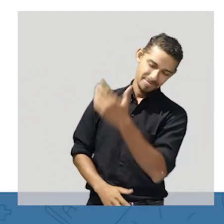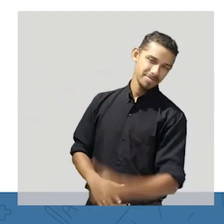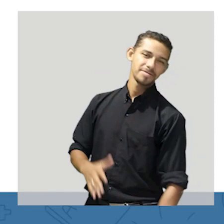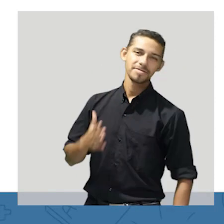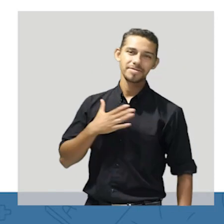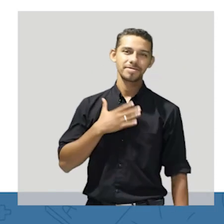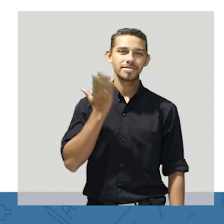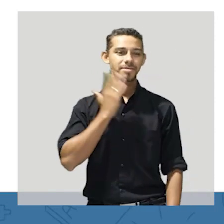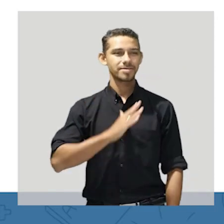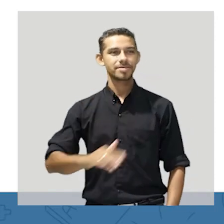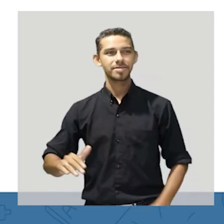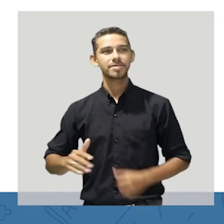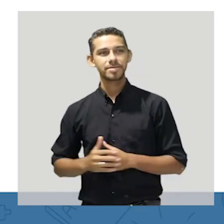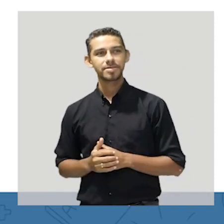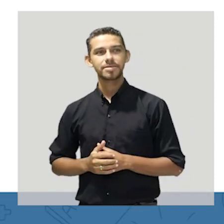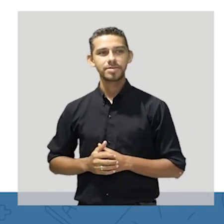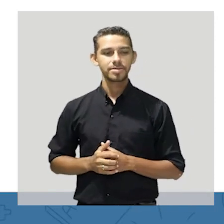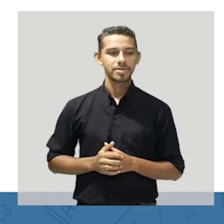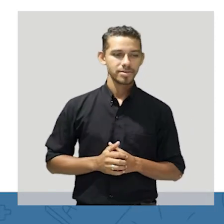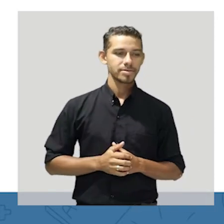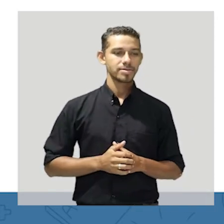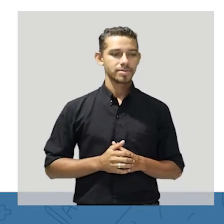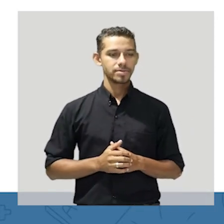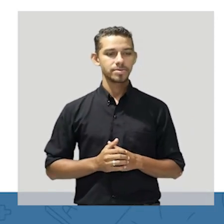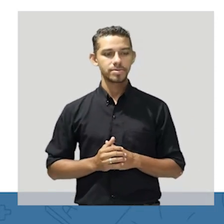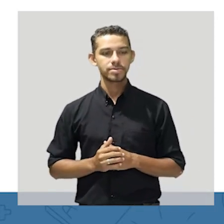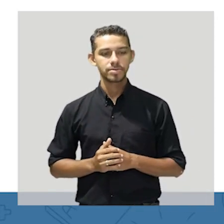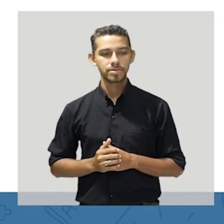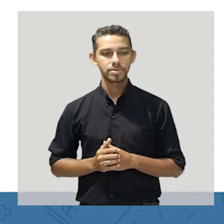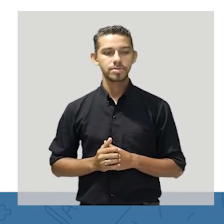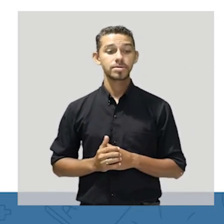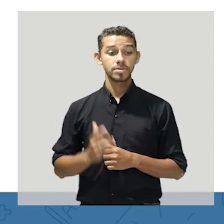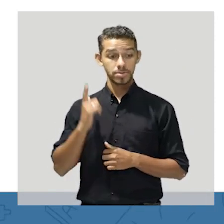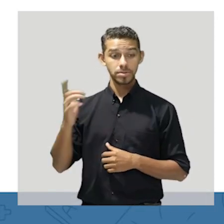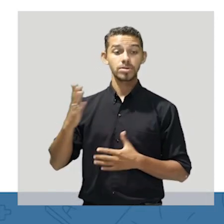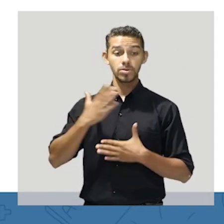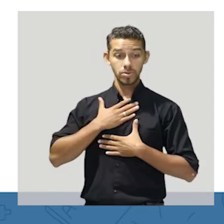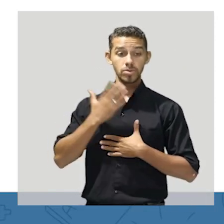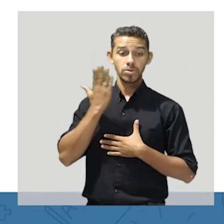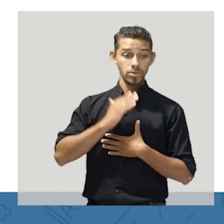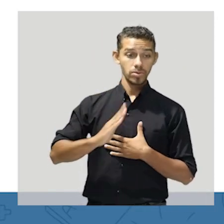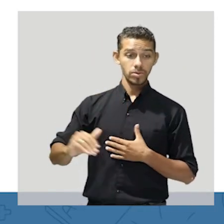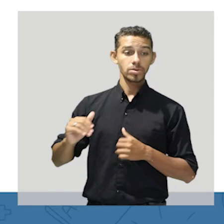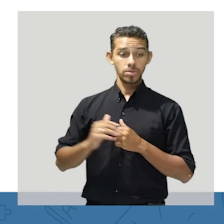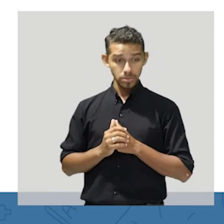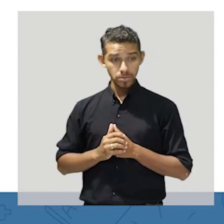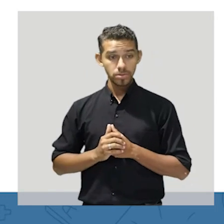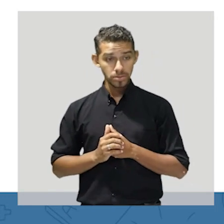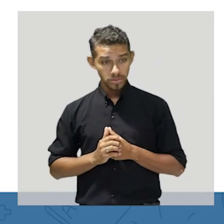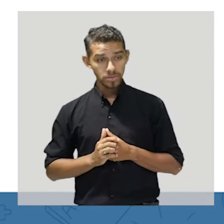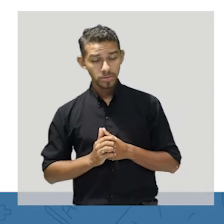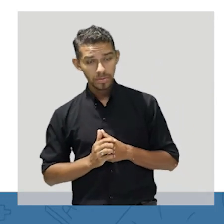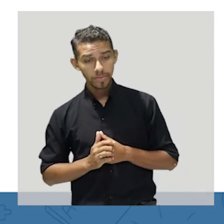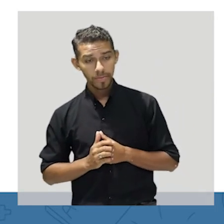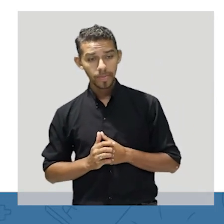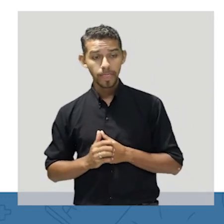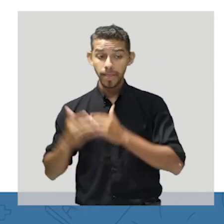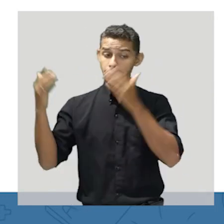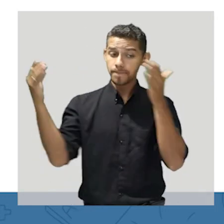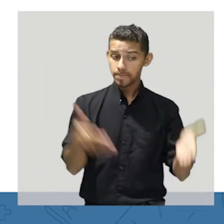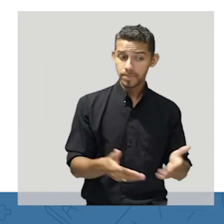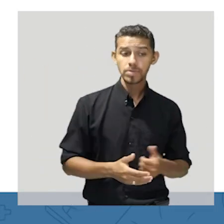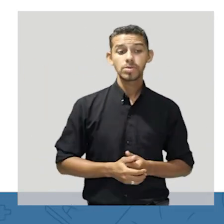aí o meu guri olha aí olha aí é o meu guri e ele chega